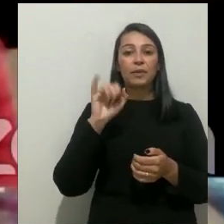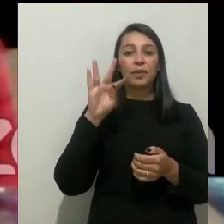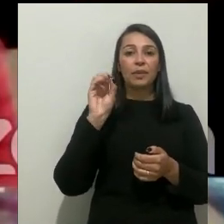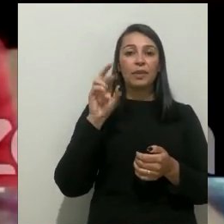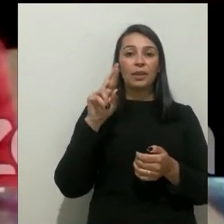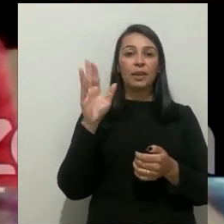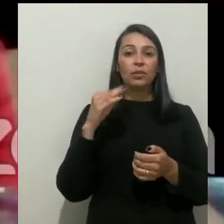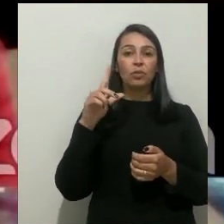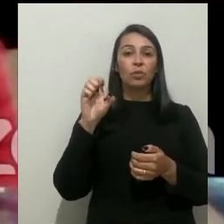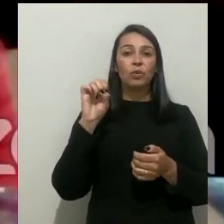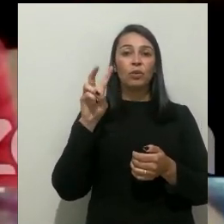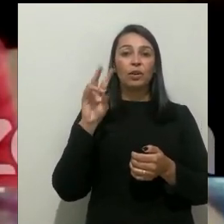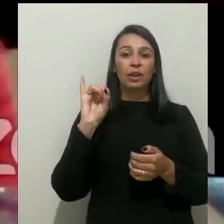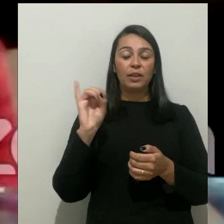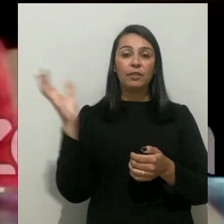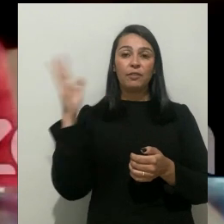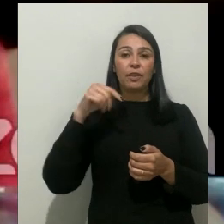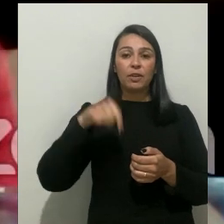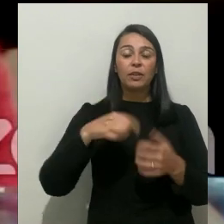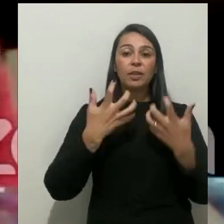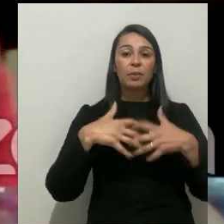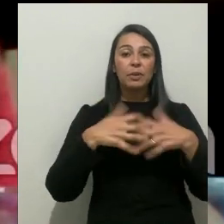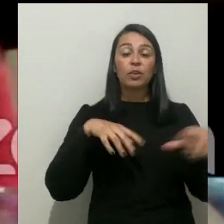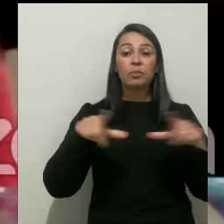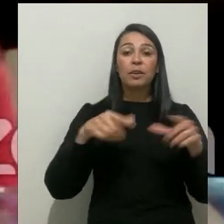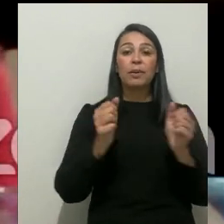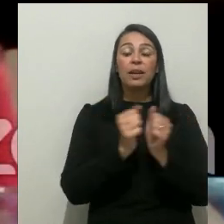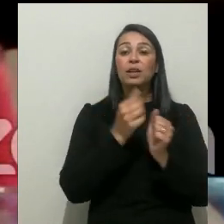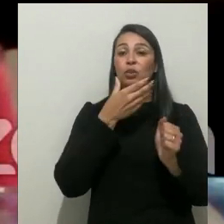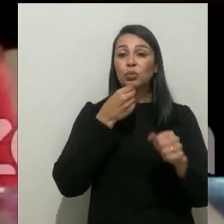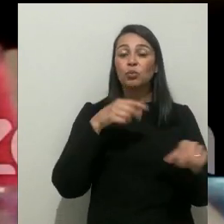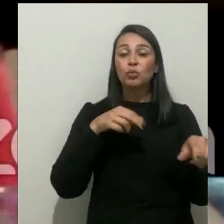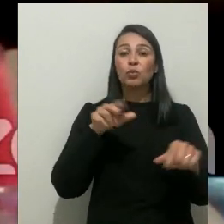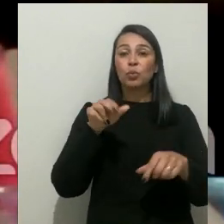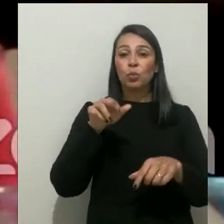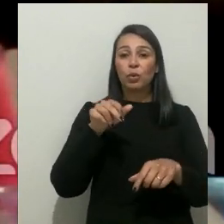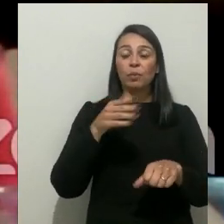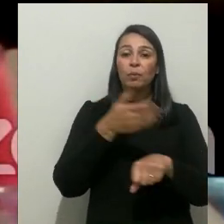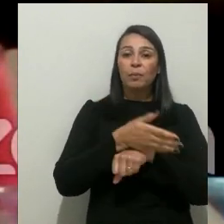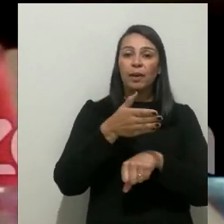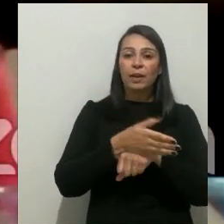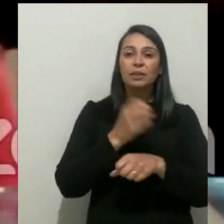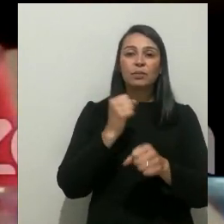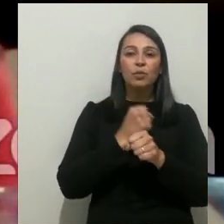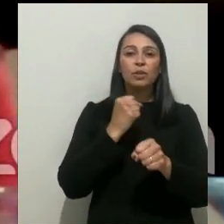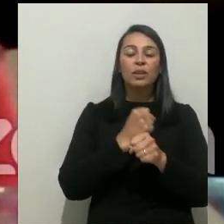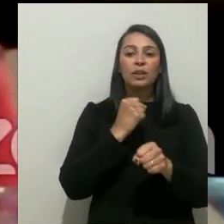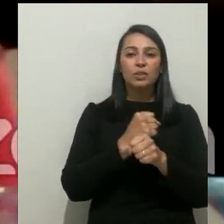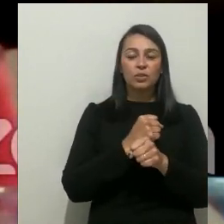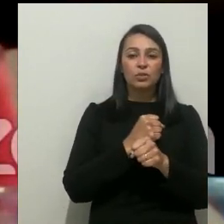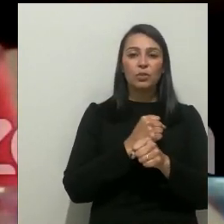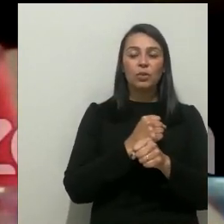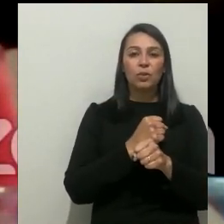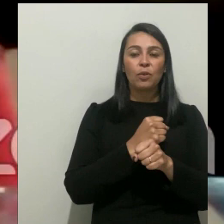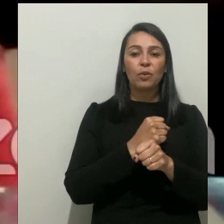Lévy veio para cá, para Petrópolis, veio trabalhar com o irmão, participou das grandes obras da Avenida Rio Branco, Museu de